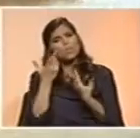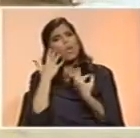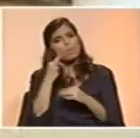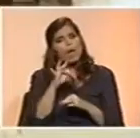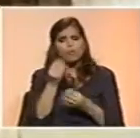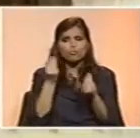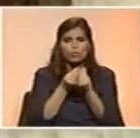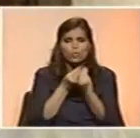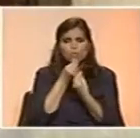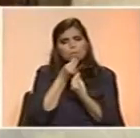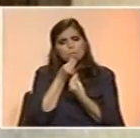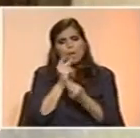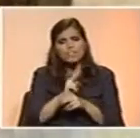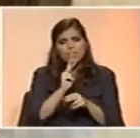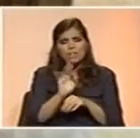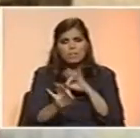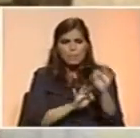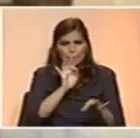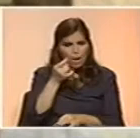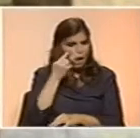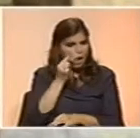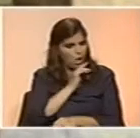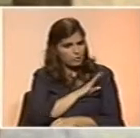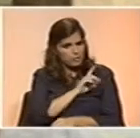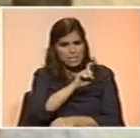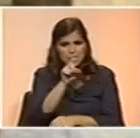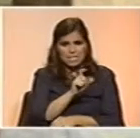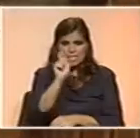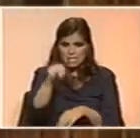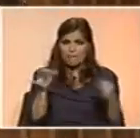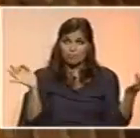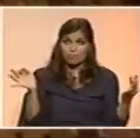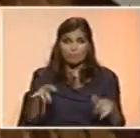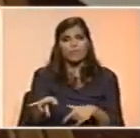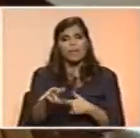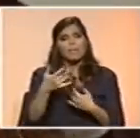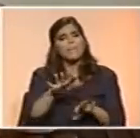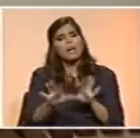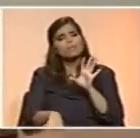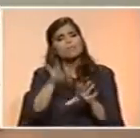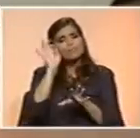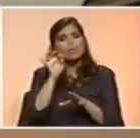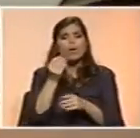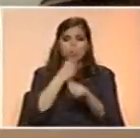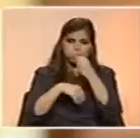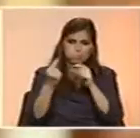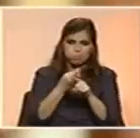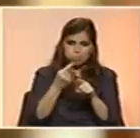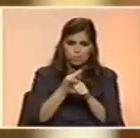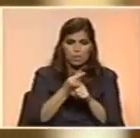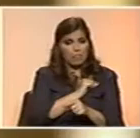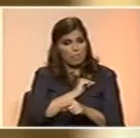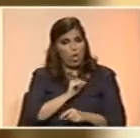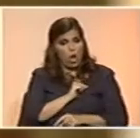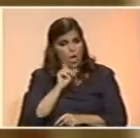sabores vegetarianos com terapias e experiências zen. Mas é sobre a opção gastronómica escolhida que a